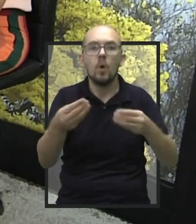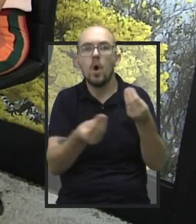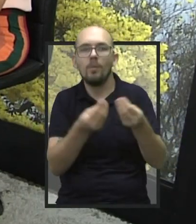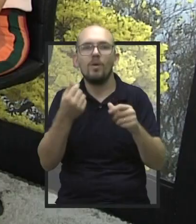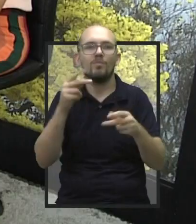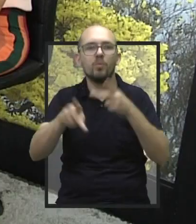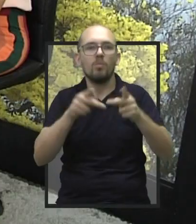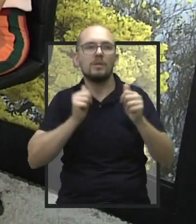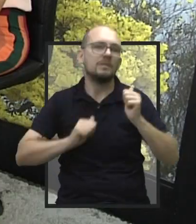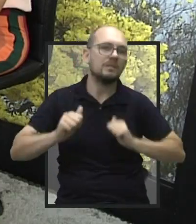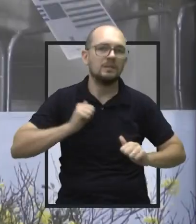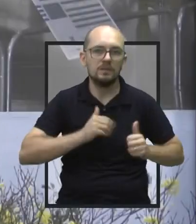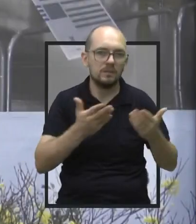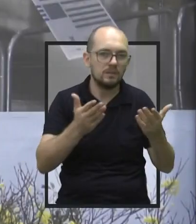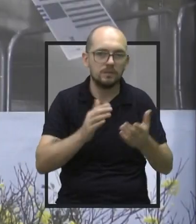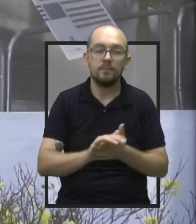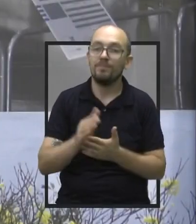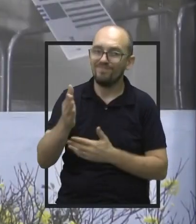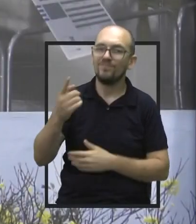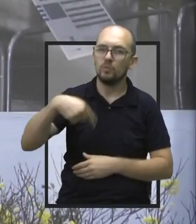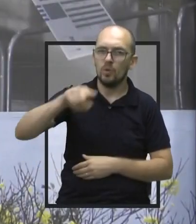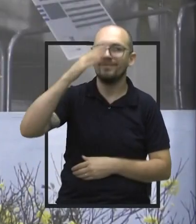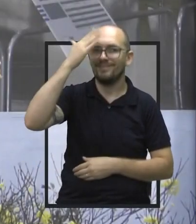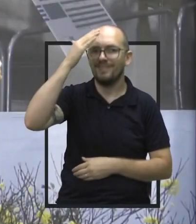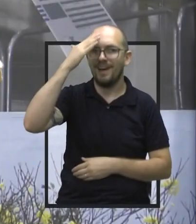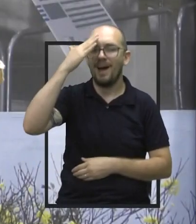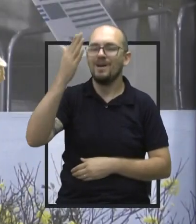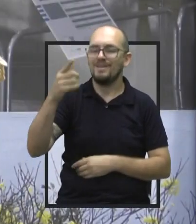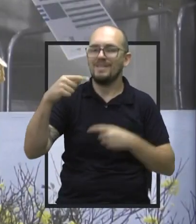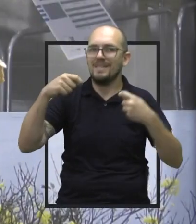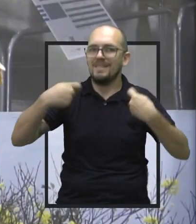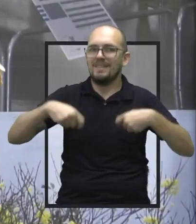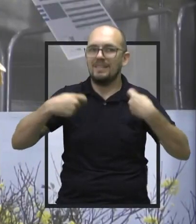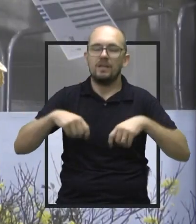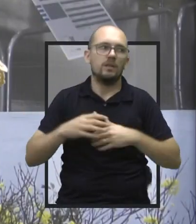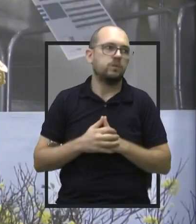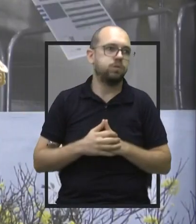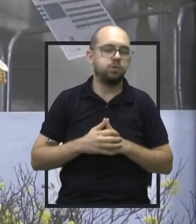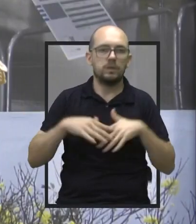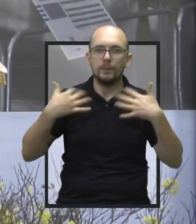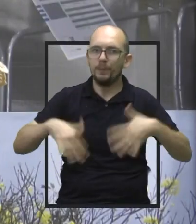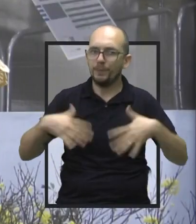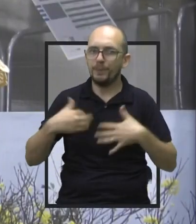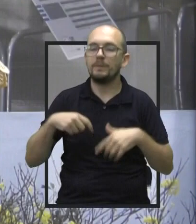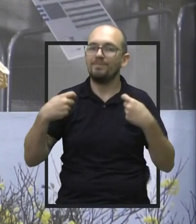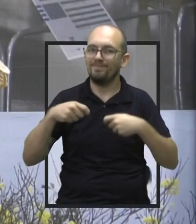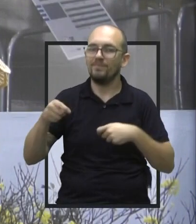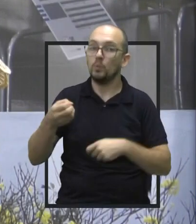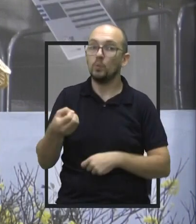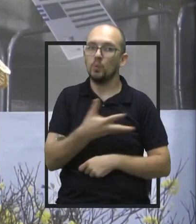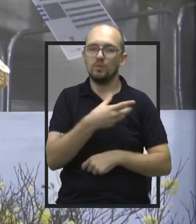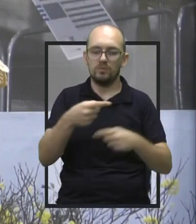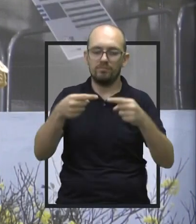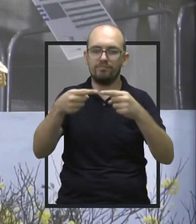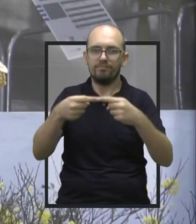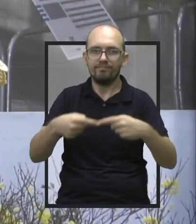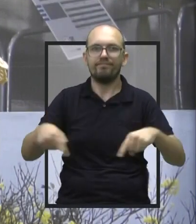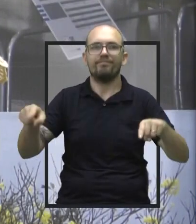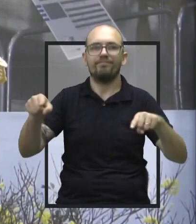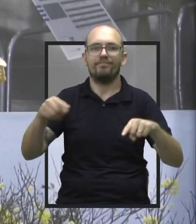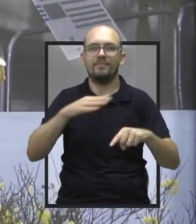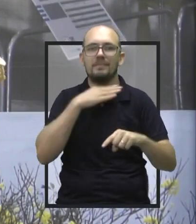novidade também, né? A gente sabe da necessidade, né, Ângelo? A gente sabe da necessidade que tem a inauguração desse novo